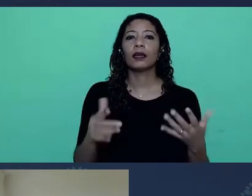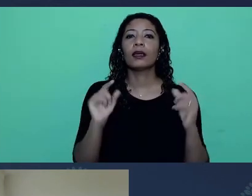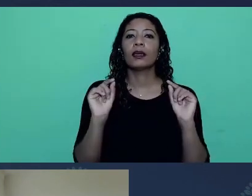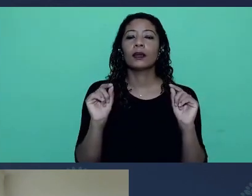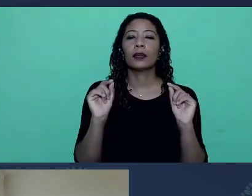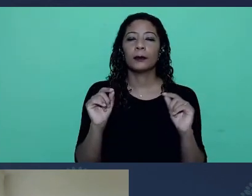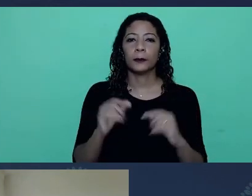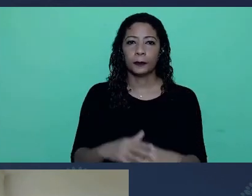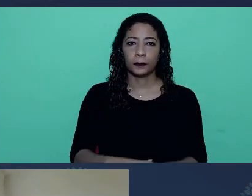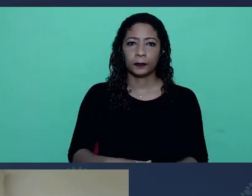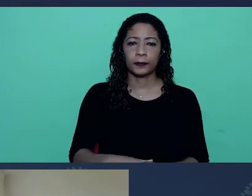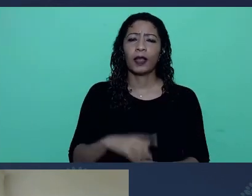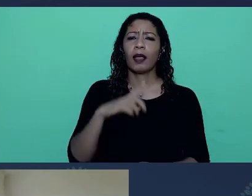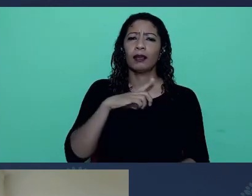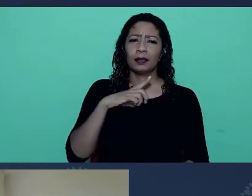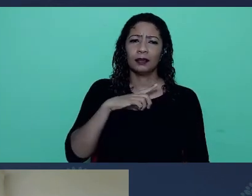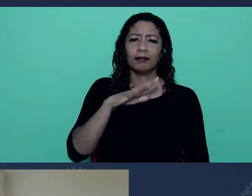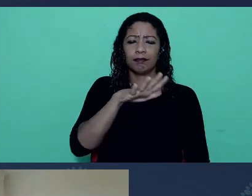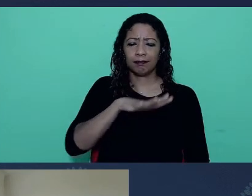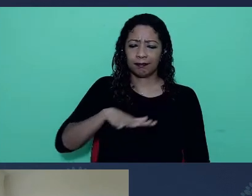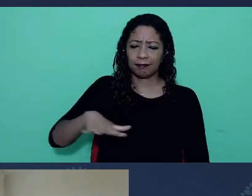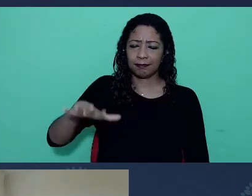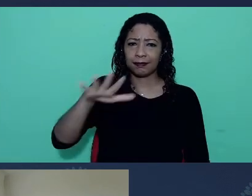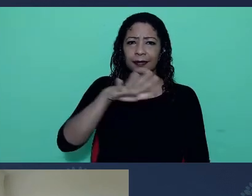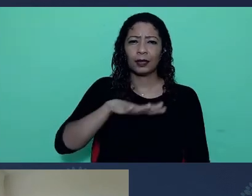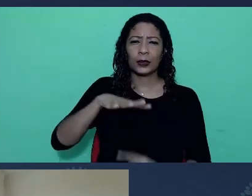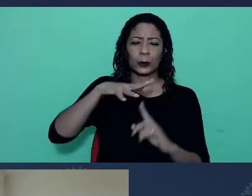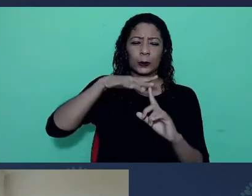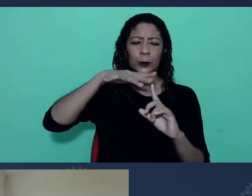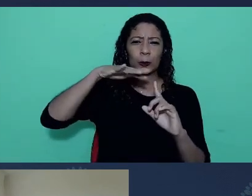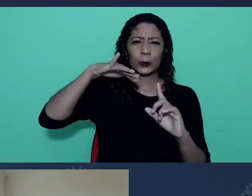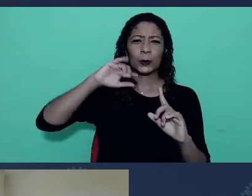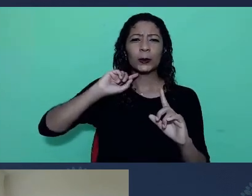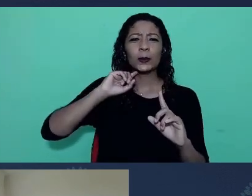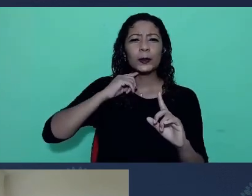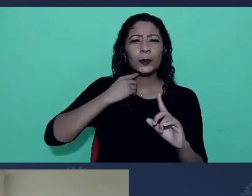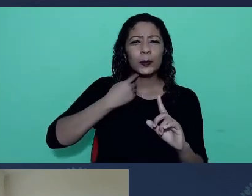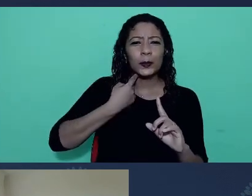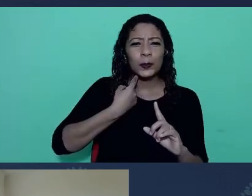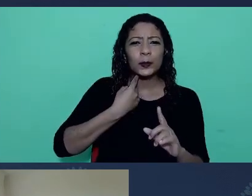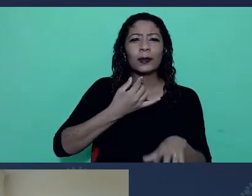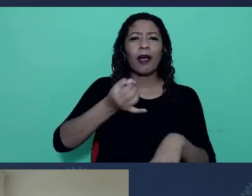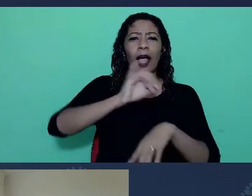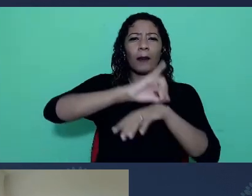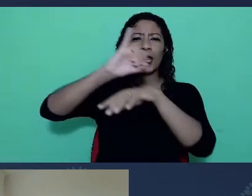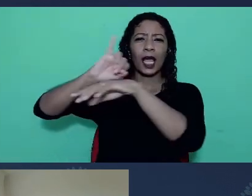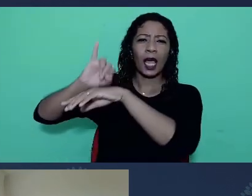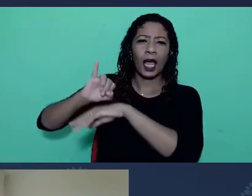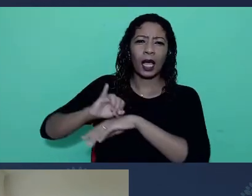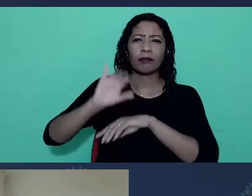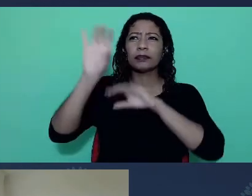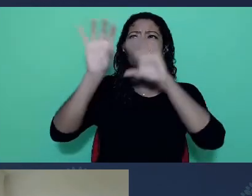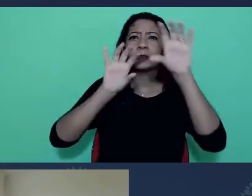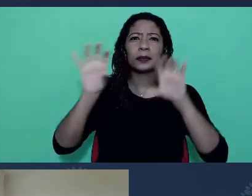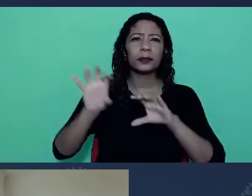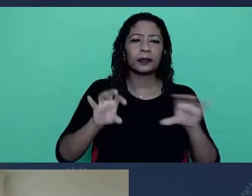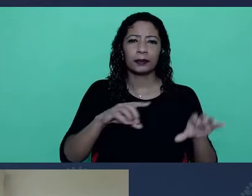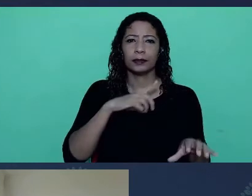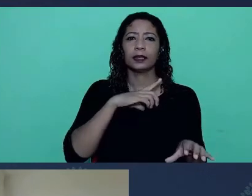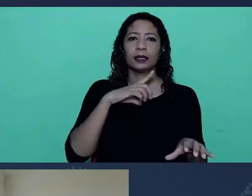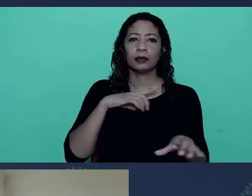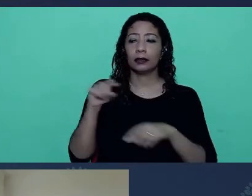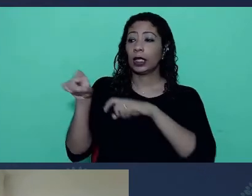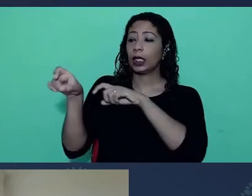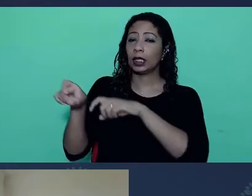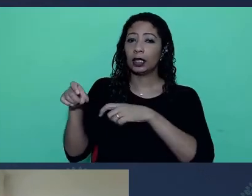nós temos um ambiente poluído nas grandes capitais, né, de um modo geral, e de menos poluído em